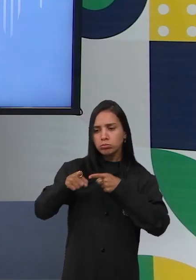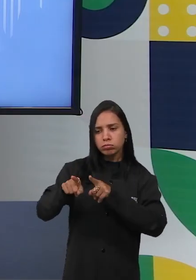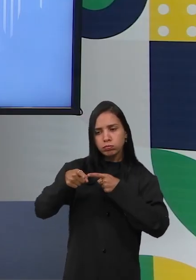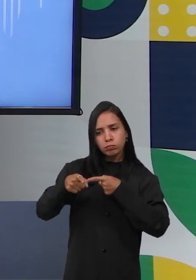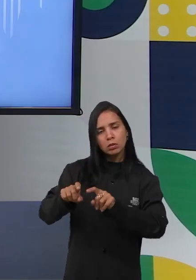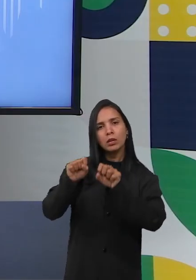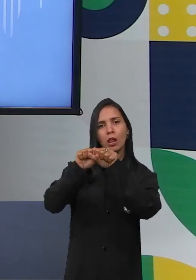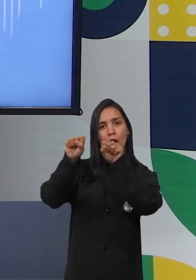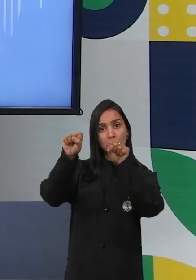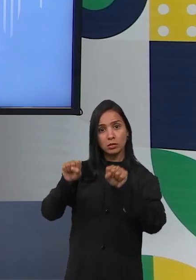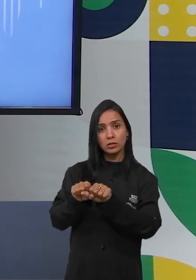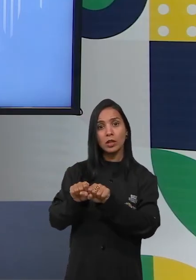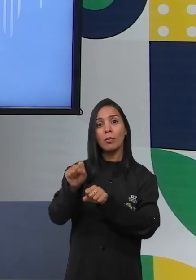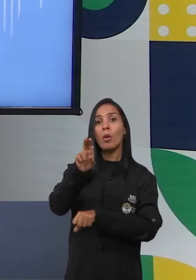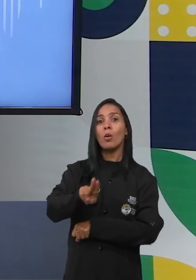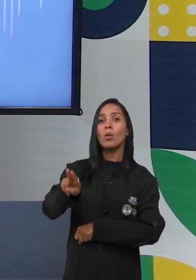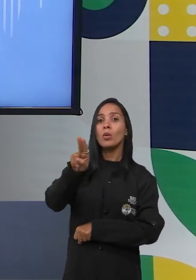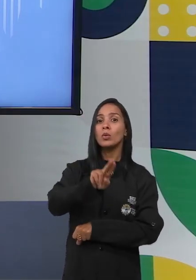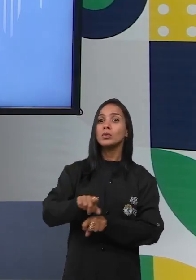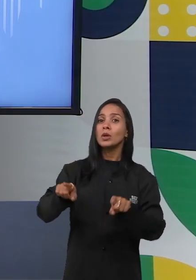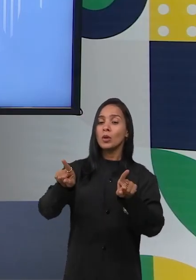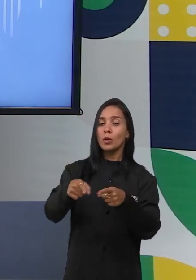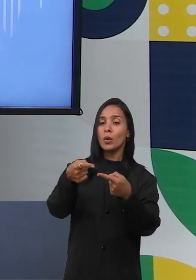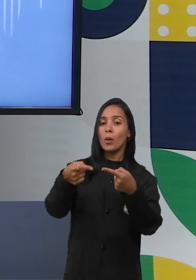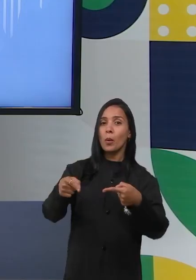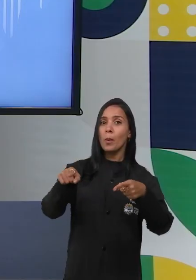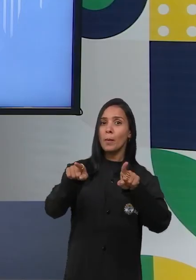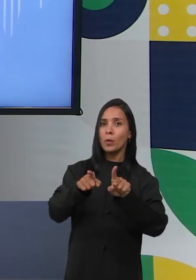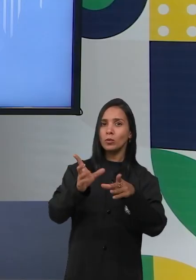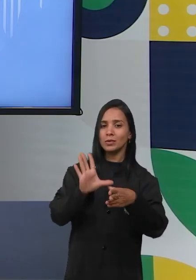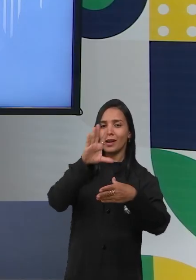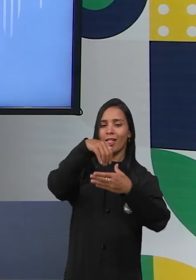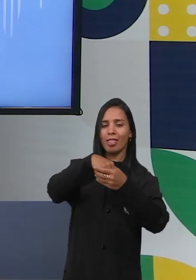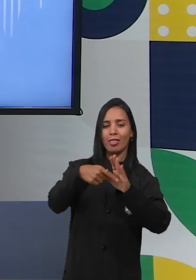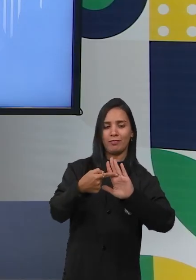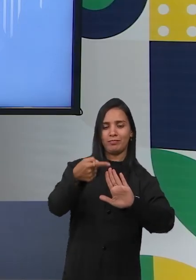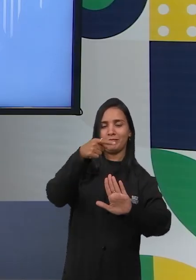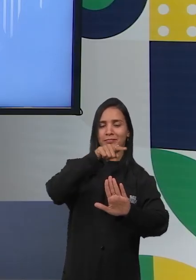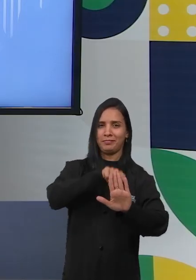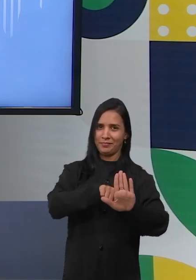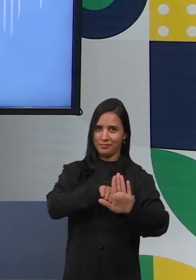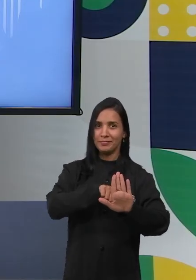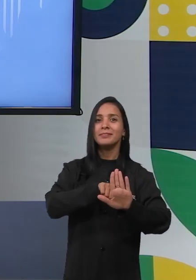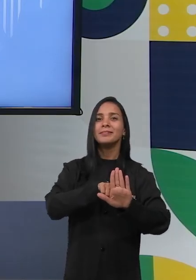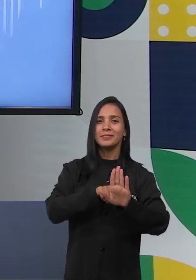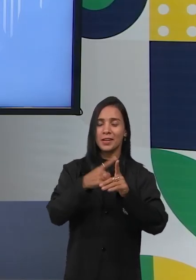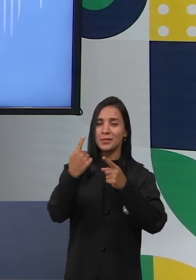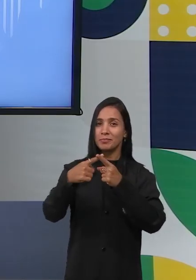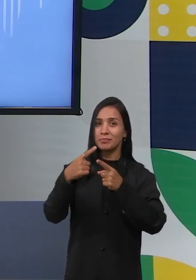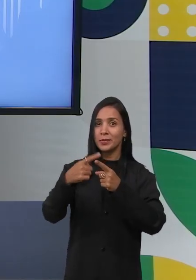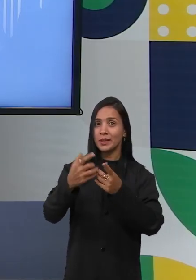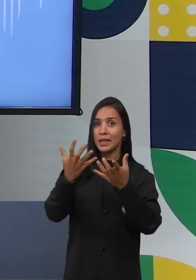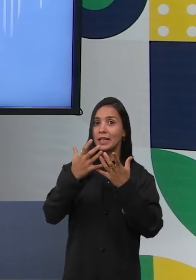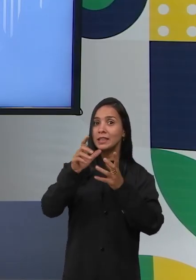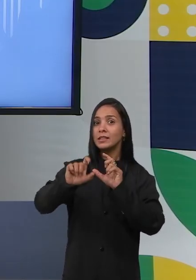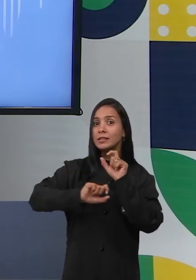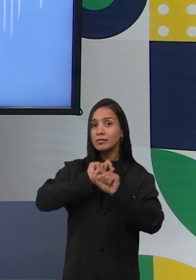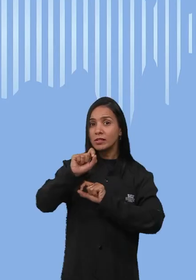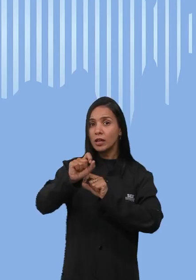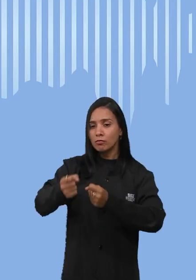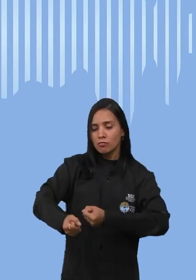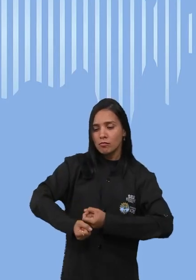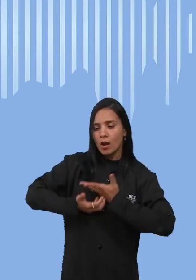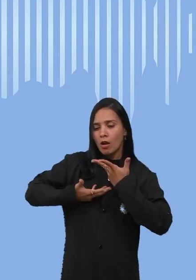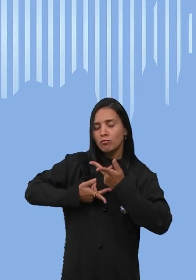sistema, utilizando metáforas para poder falar da sua angústia vivida. E